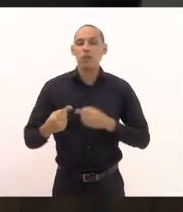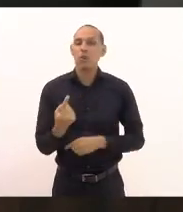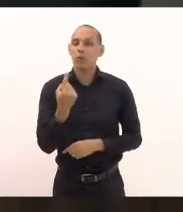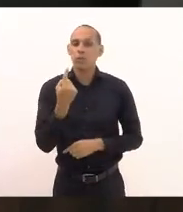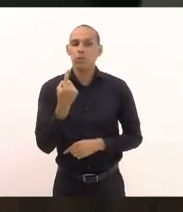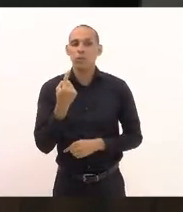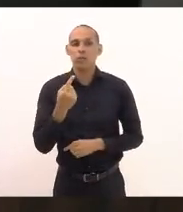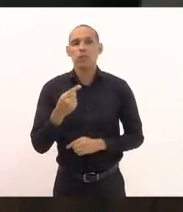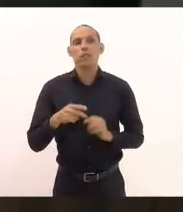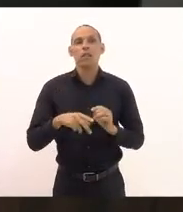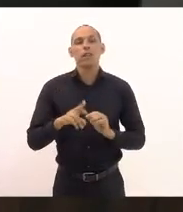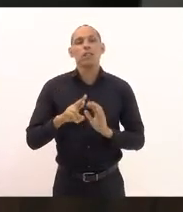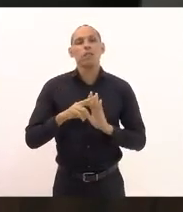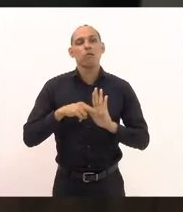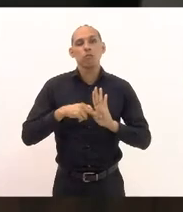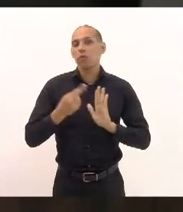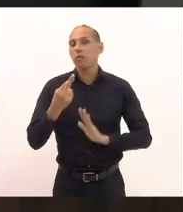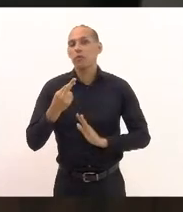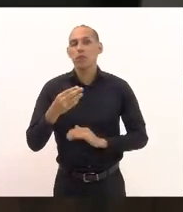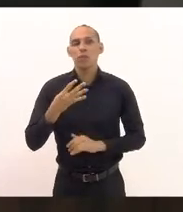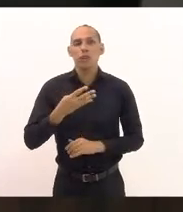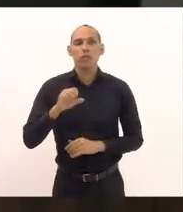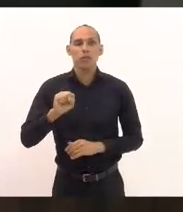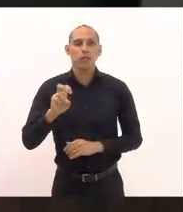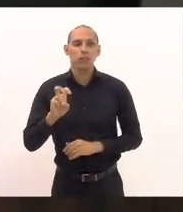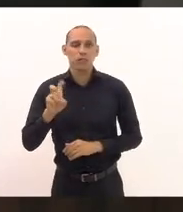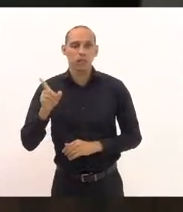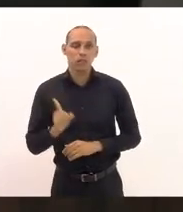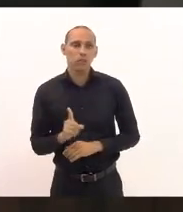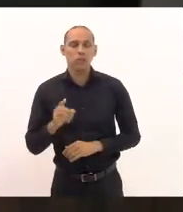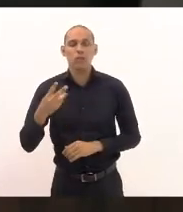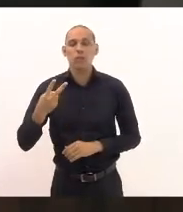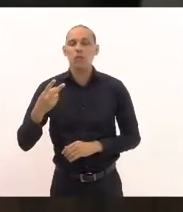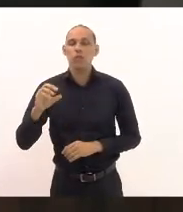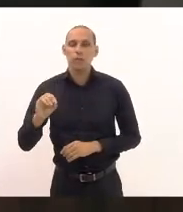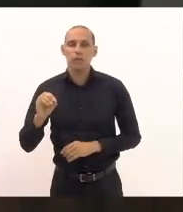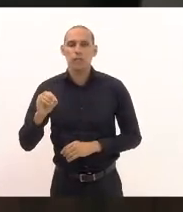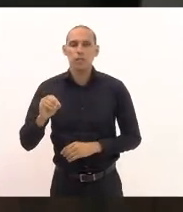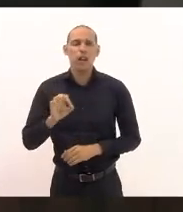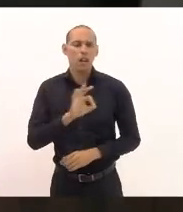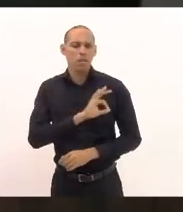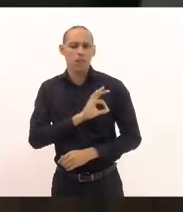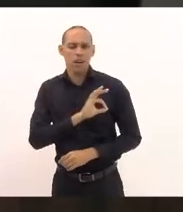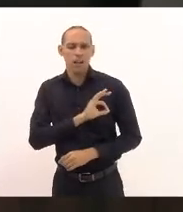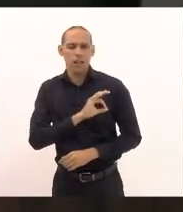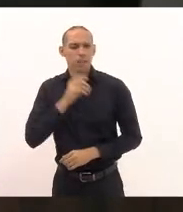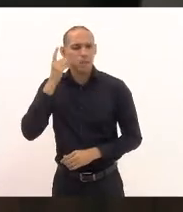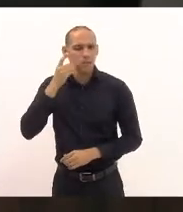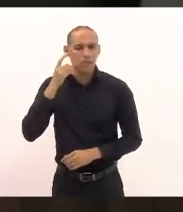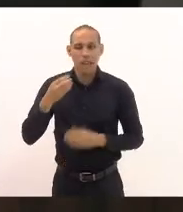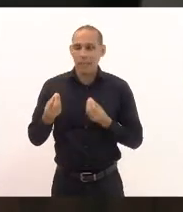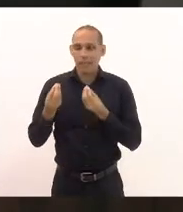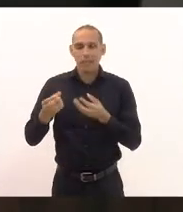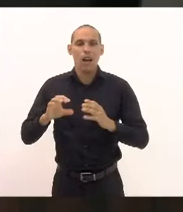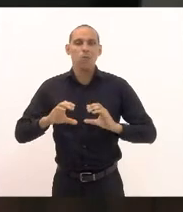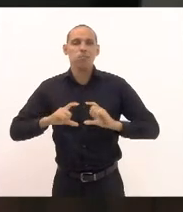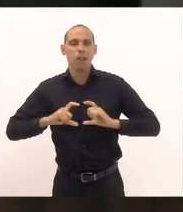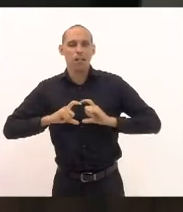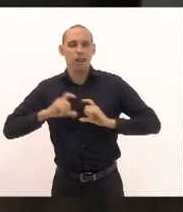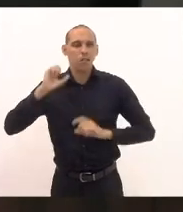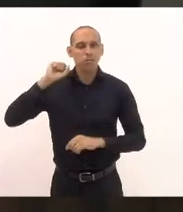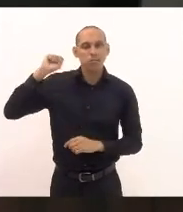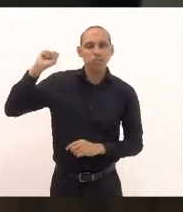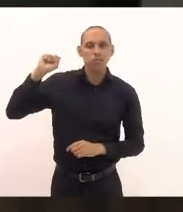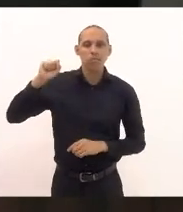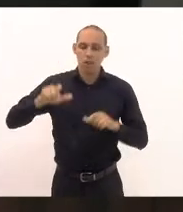resolução 485-2020, de autoria das deputadas Mônica Francisco e Marta Rocha, concede a medalha Tiradentes, respectivo diploma